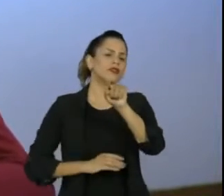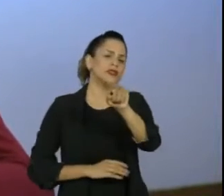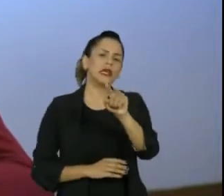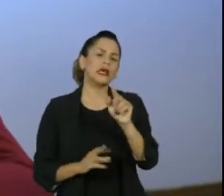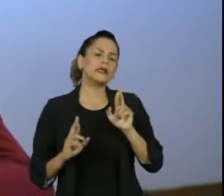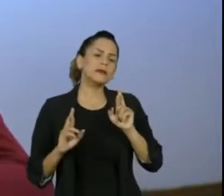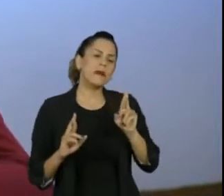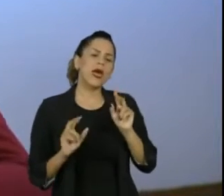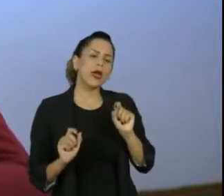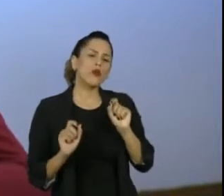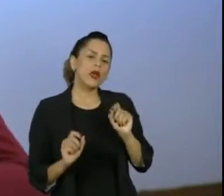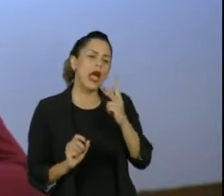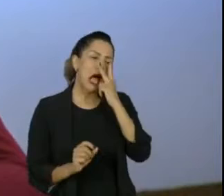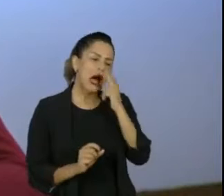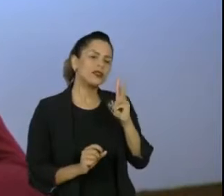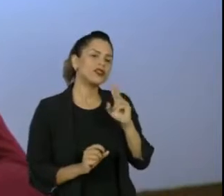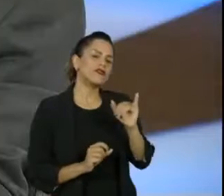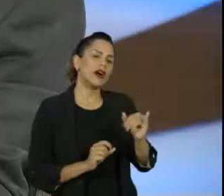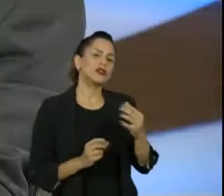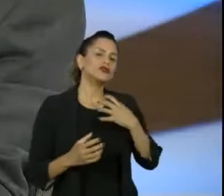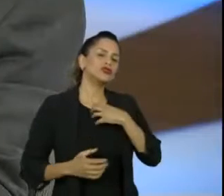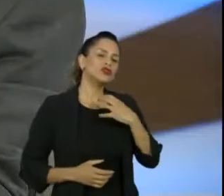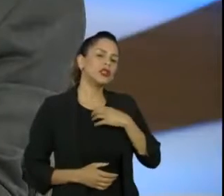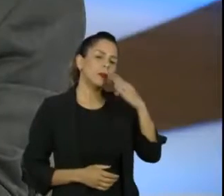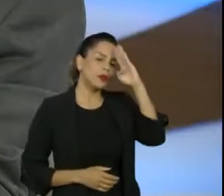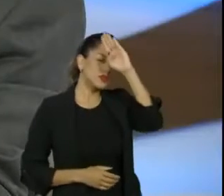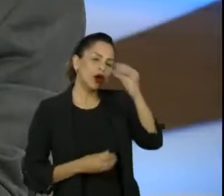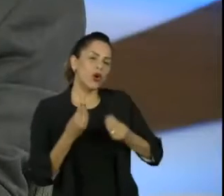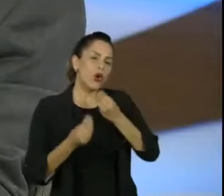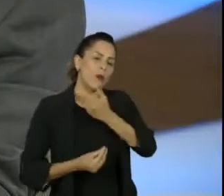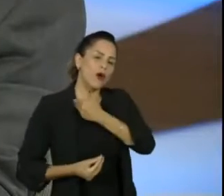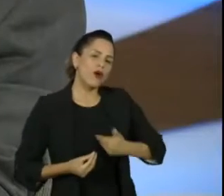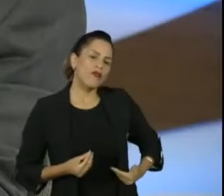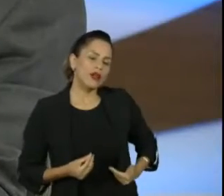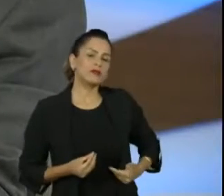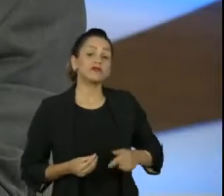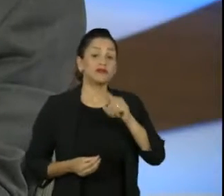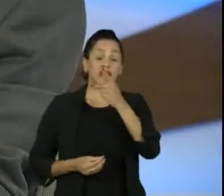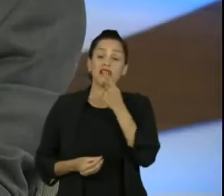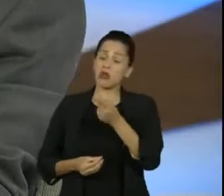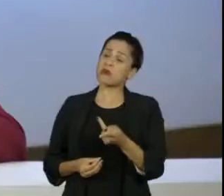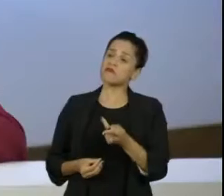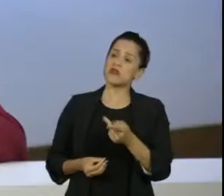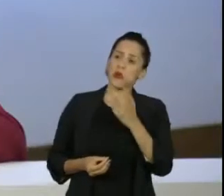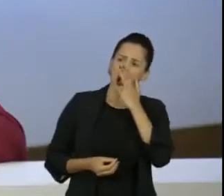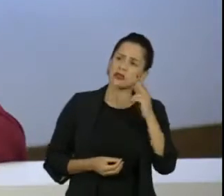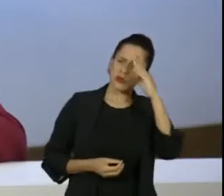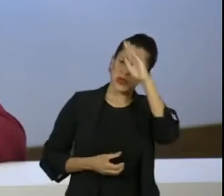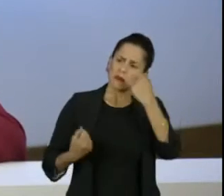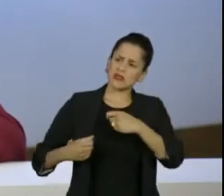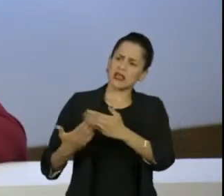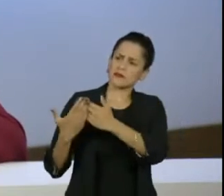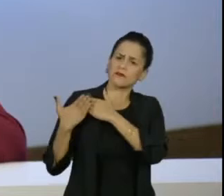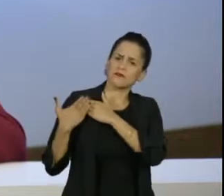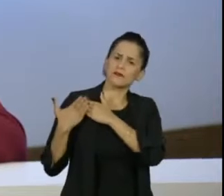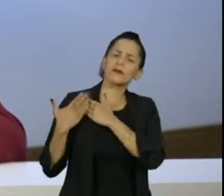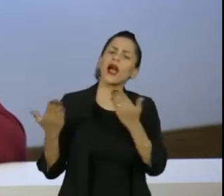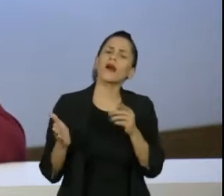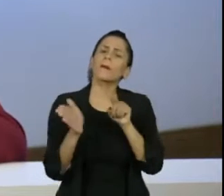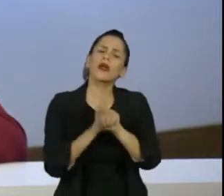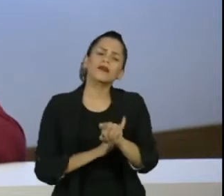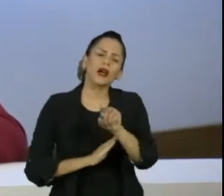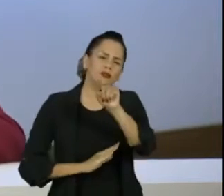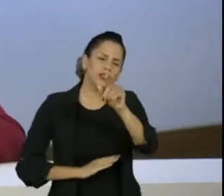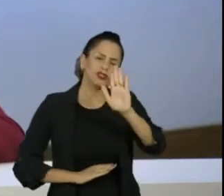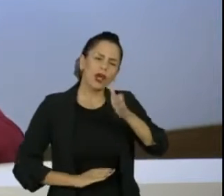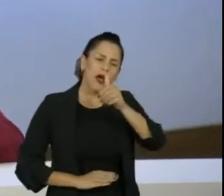esperava responsabilidade de um estadista. E quero perguntar para o senhor o que o senhor vê agora, como o senhor avalia o presidente Bolsonaro e